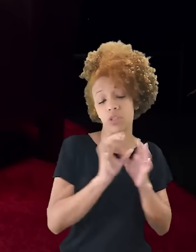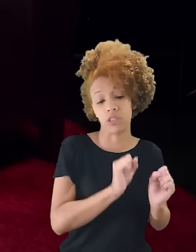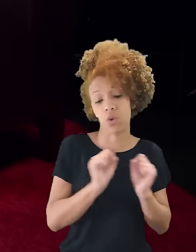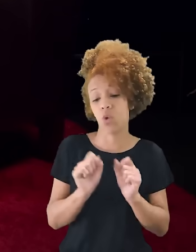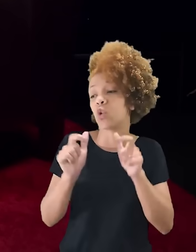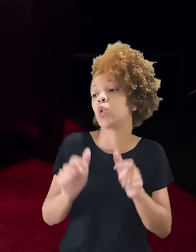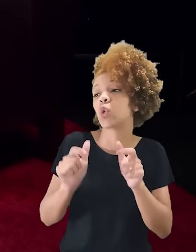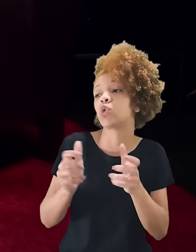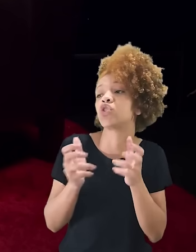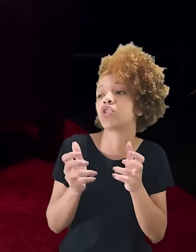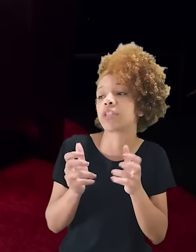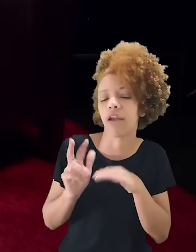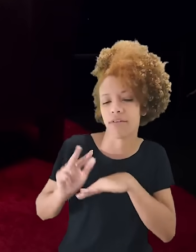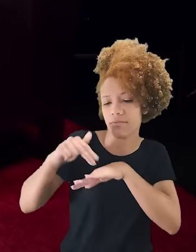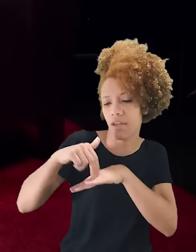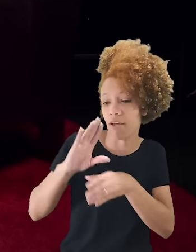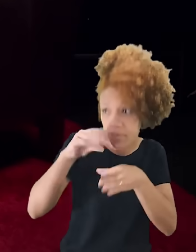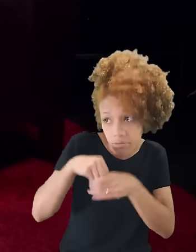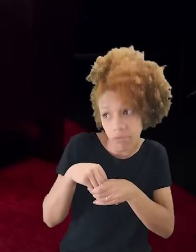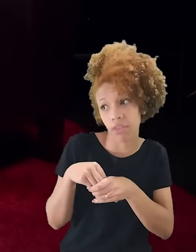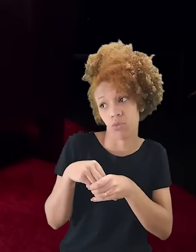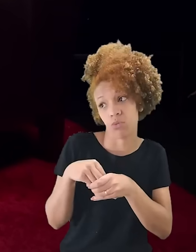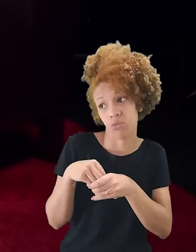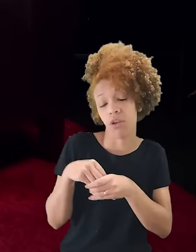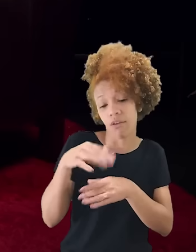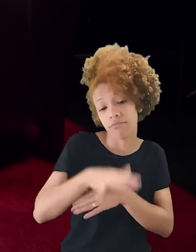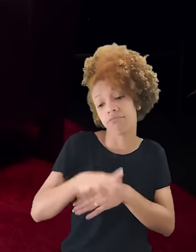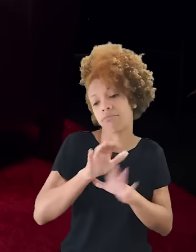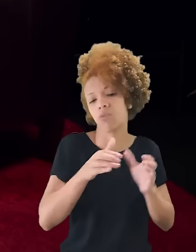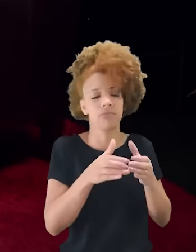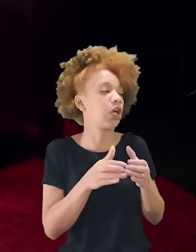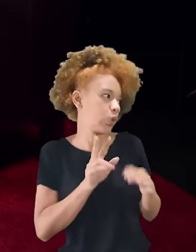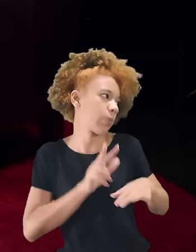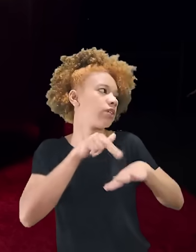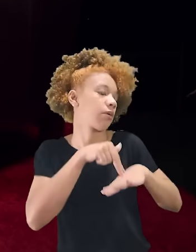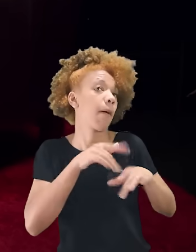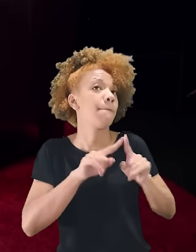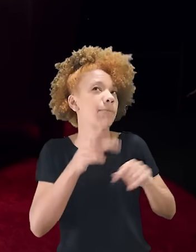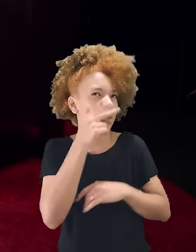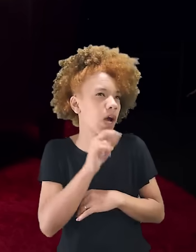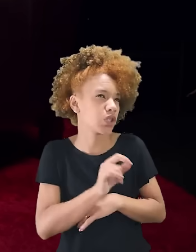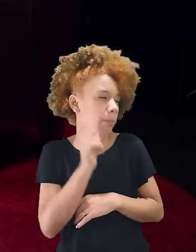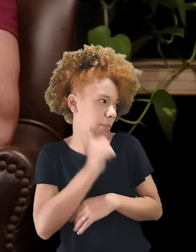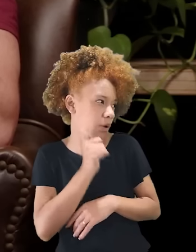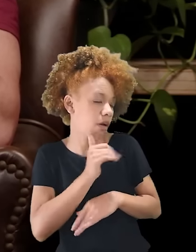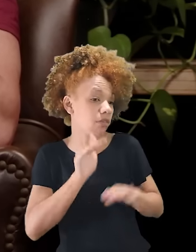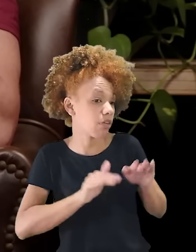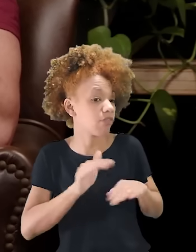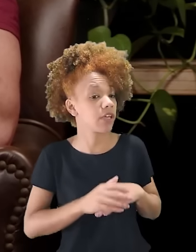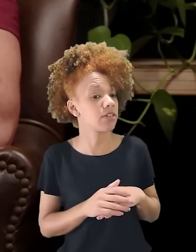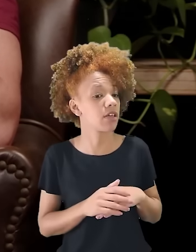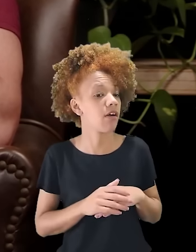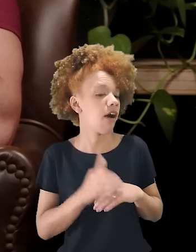o poder e onde você quer estar dentro da da classe social seu pertencimento é do seu pertencimento só que eu acho que pra mulher talvez